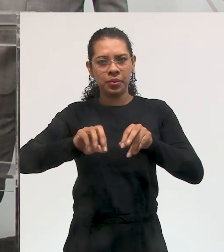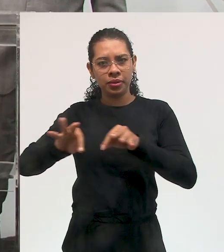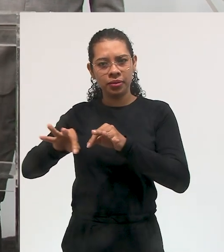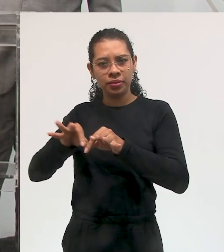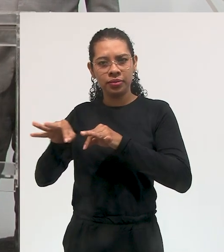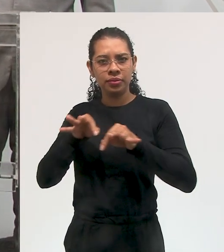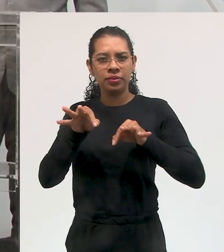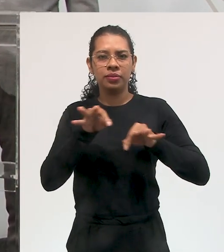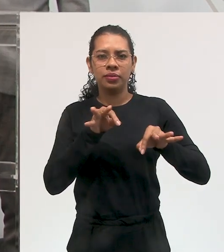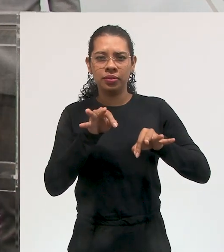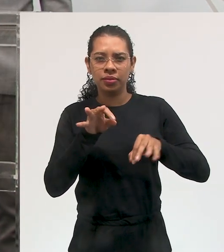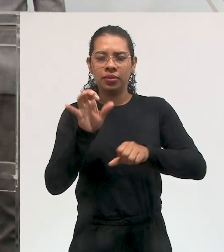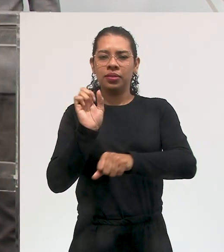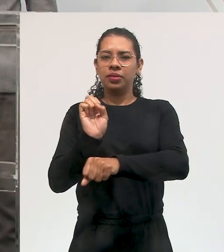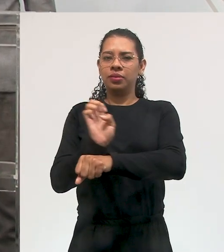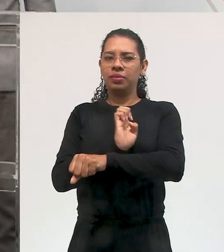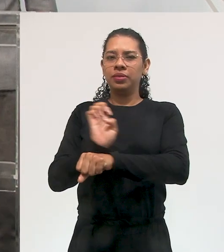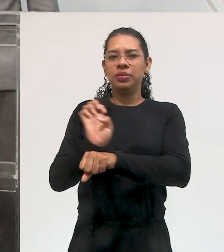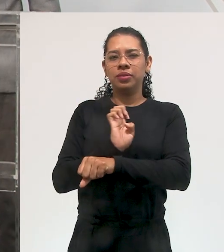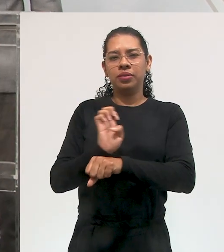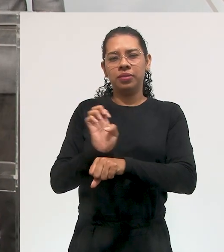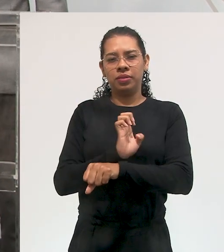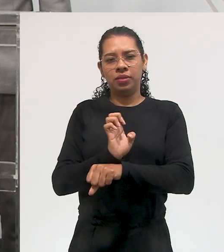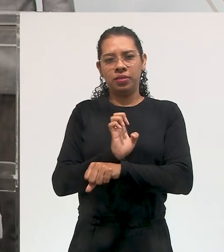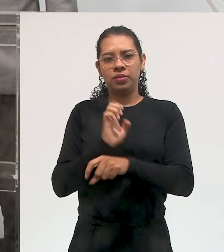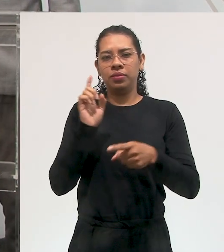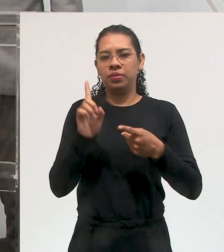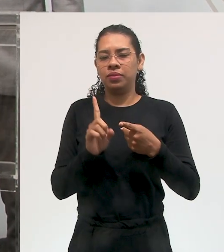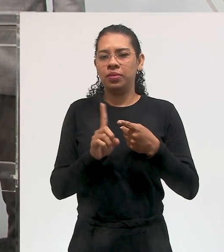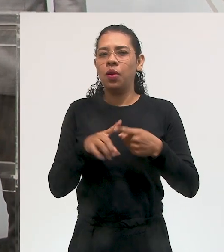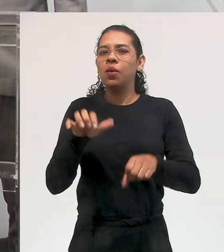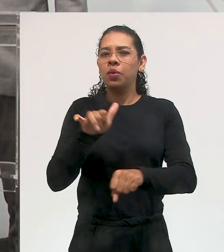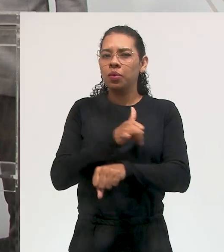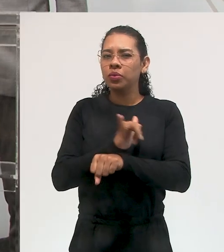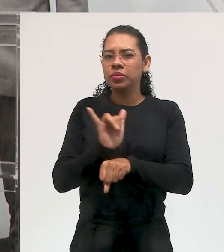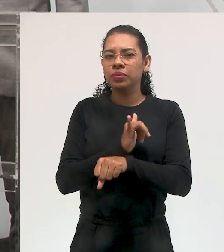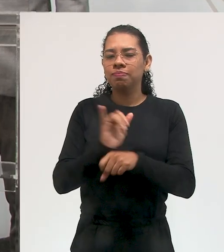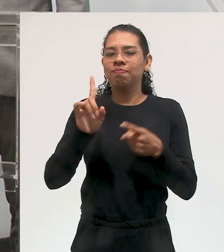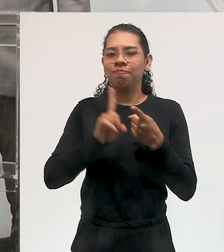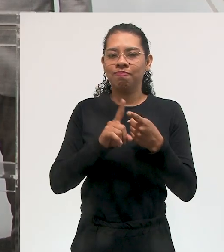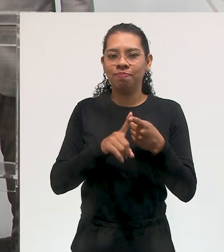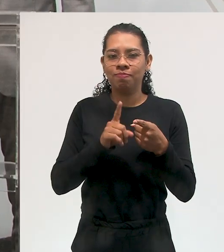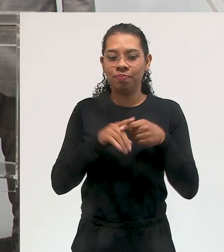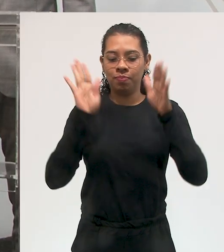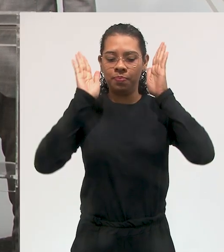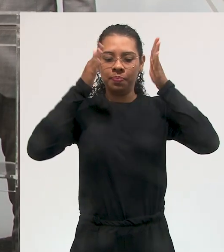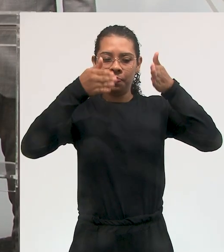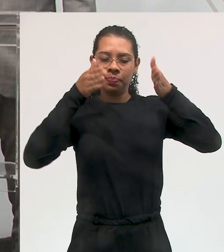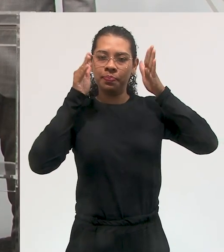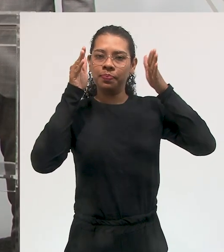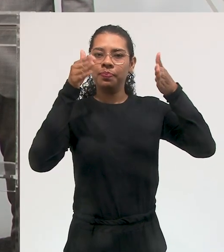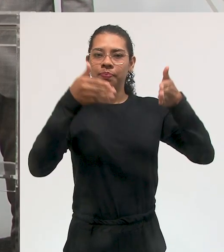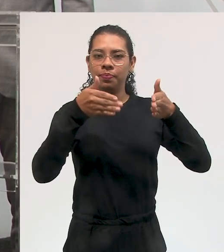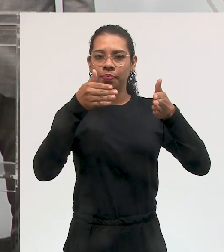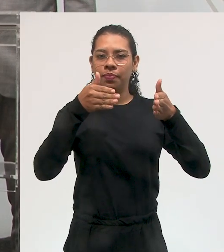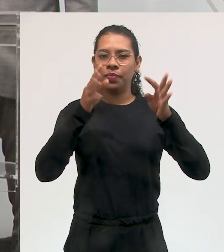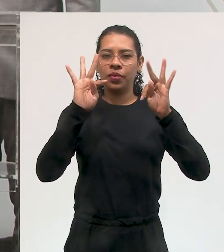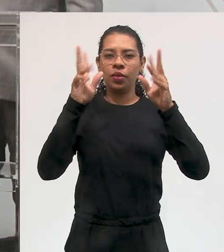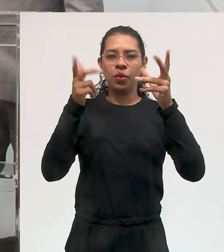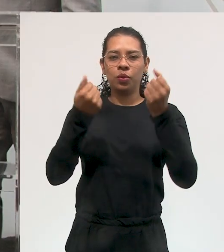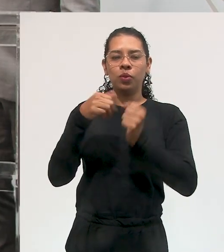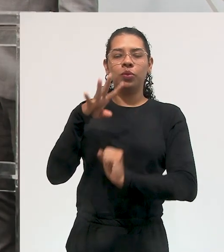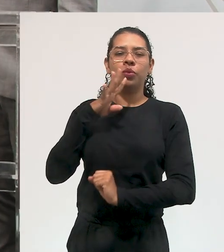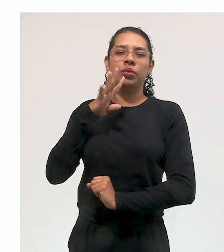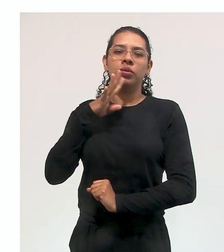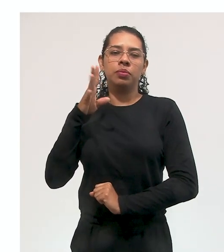planejamento estratégico, ter essa gestão, né, educacional, essa organização do trabalho bem focada, né, nos saberes,